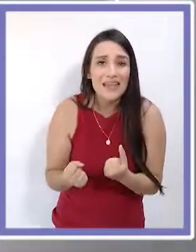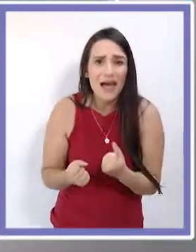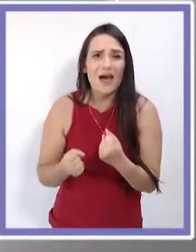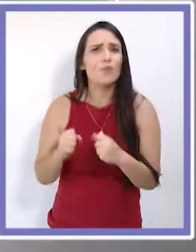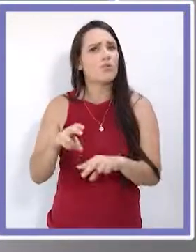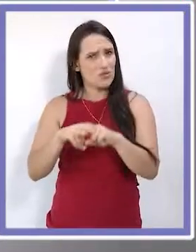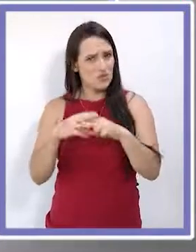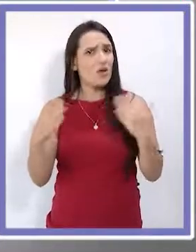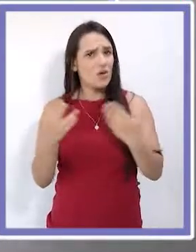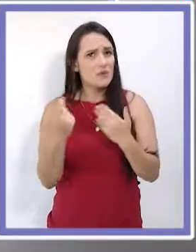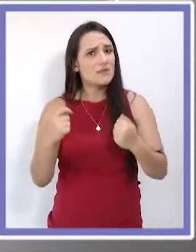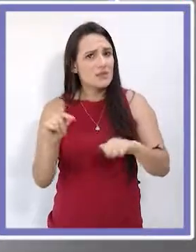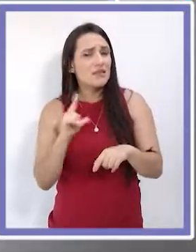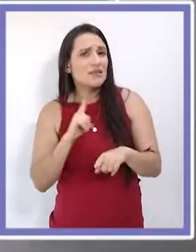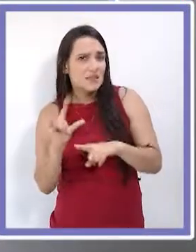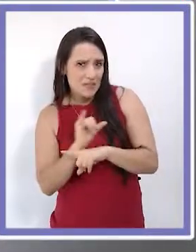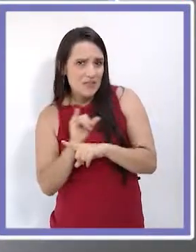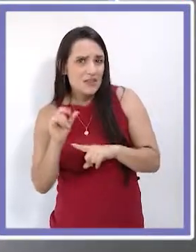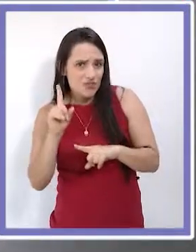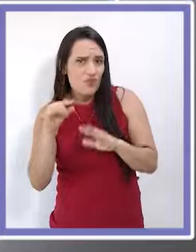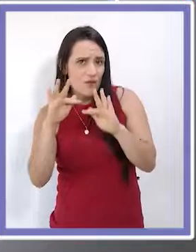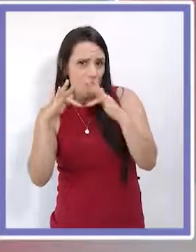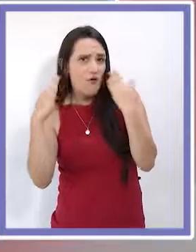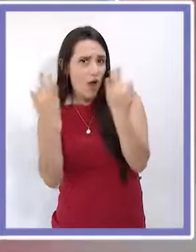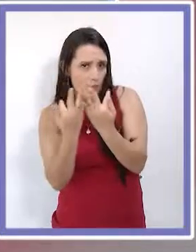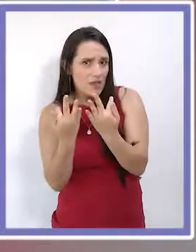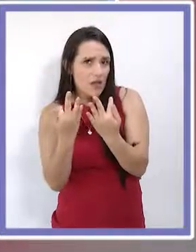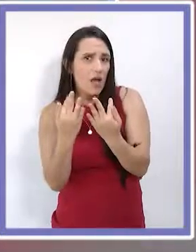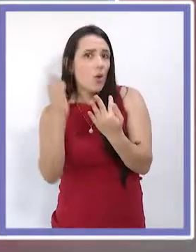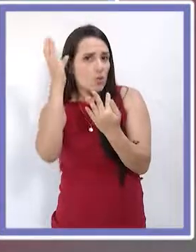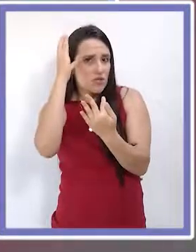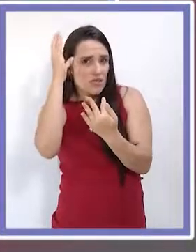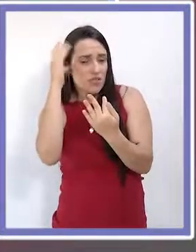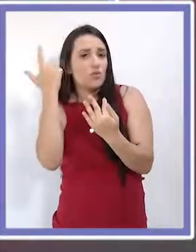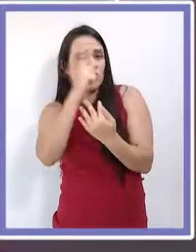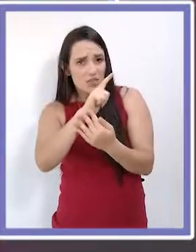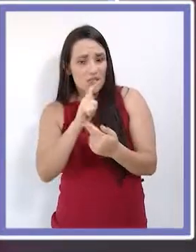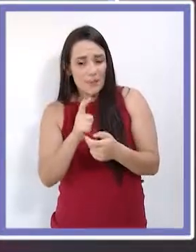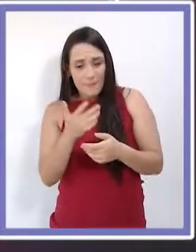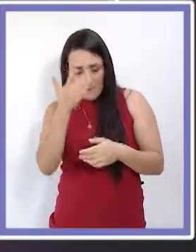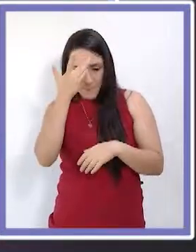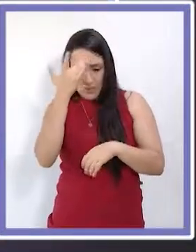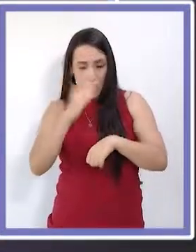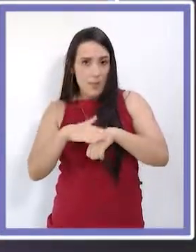tentar com as famílias, com que se aumente o número de doadores também, né?